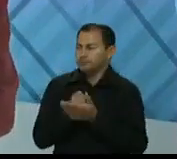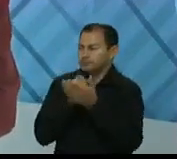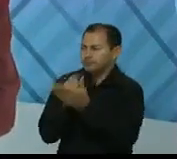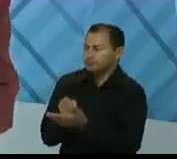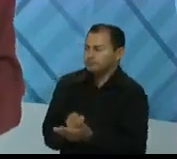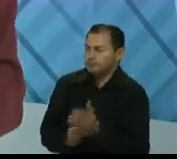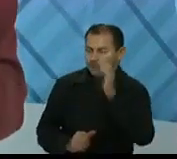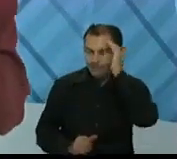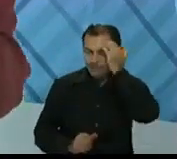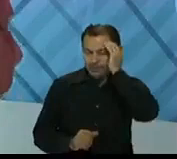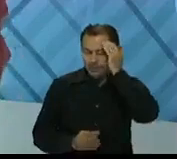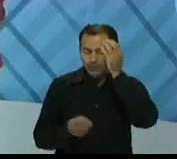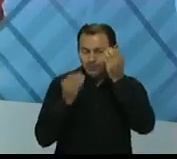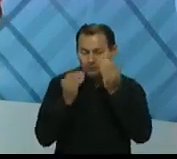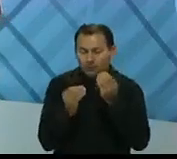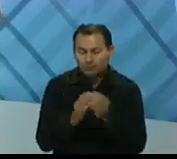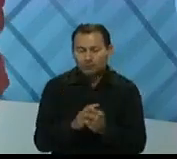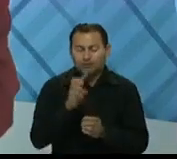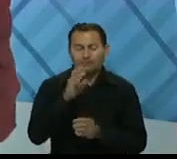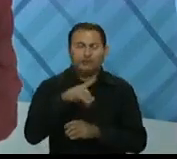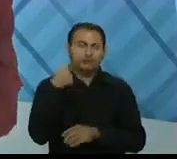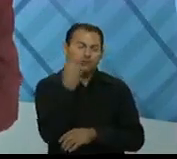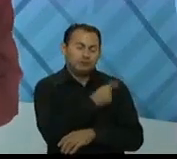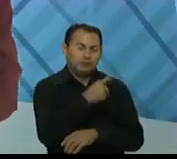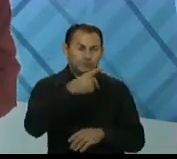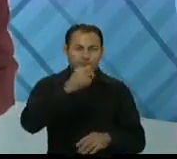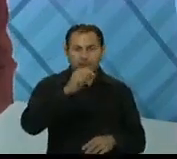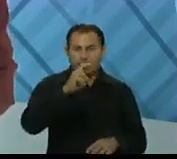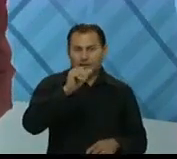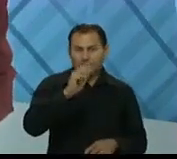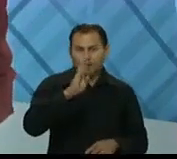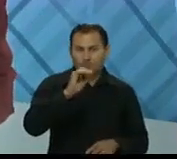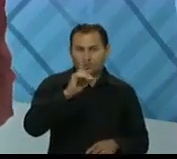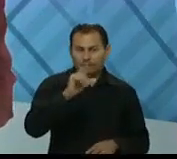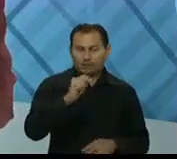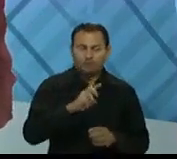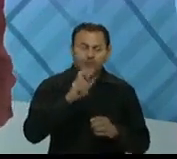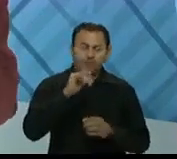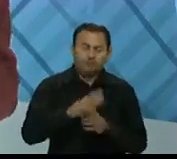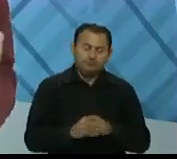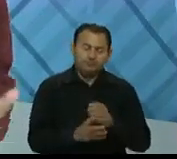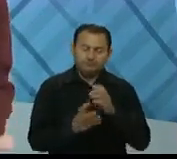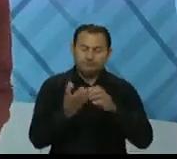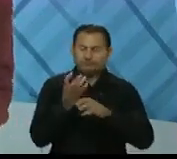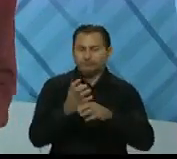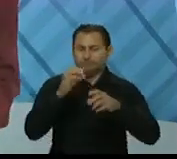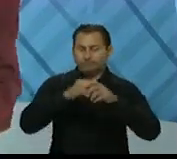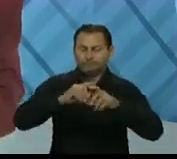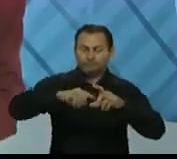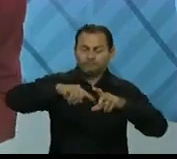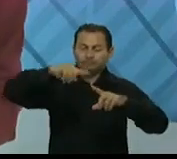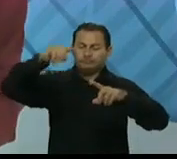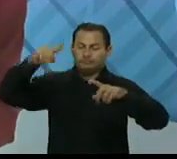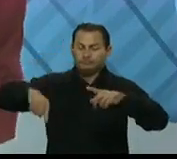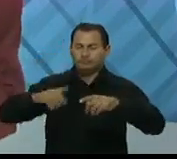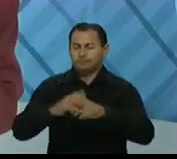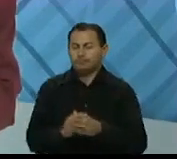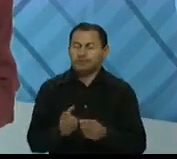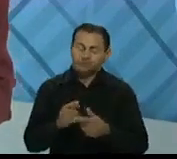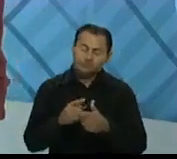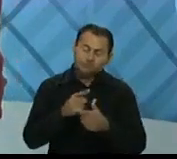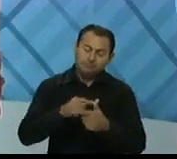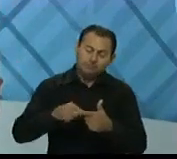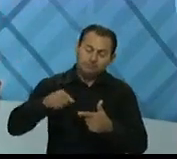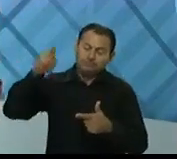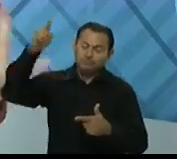auxiliam a entender onde a nossa parábola vai. No caso, quando a concavidade é voltada para baixo, concavidade para cima, teremos